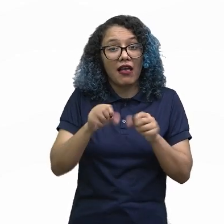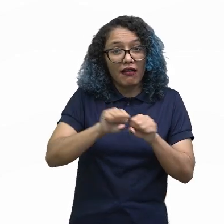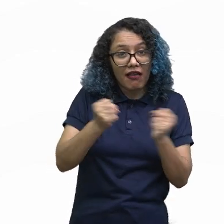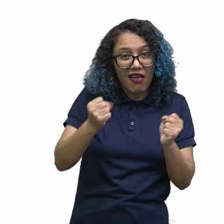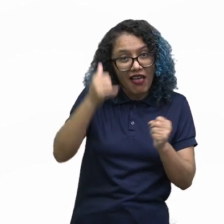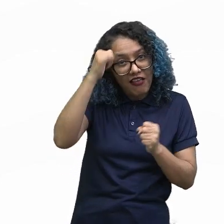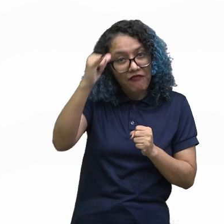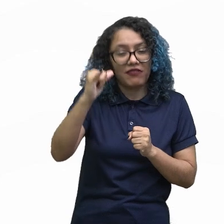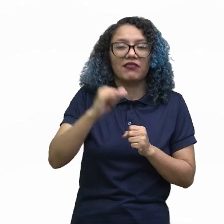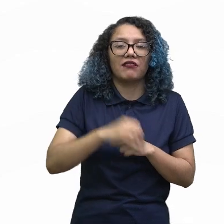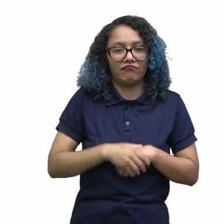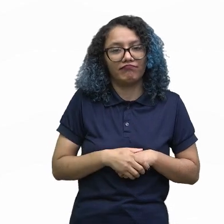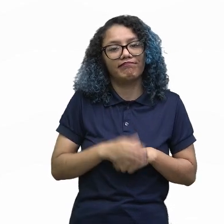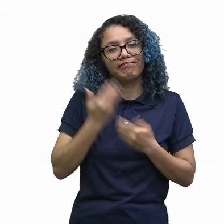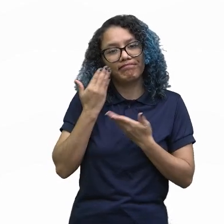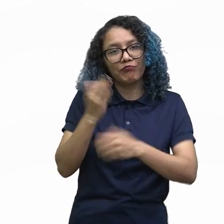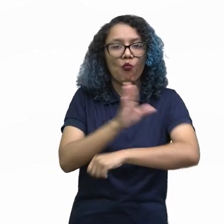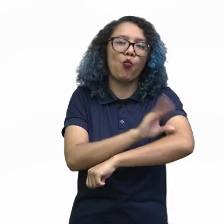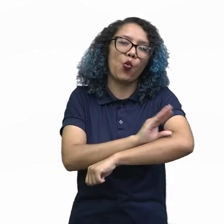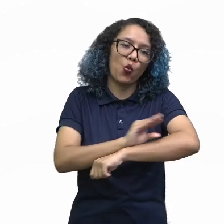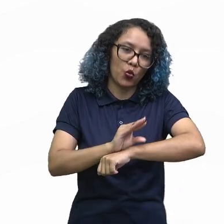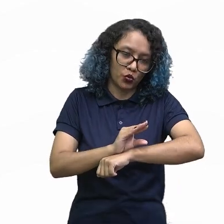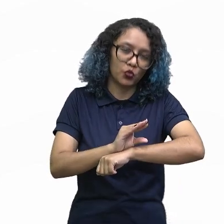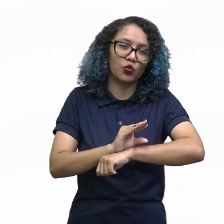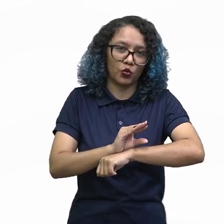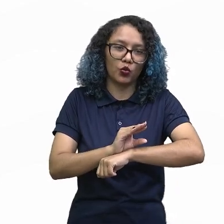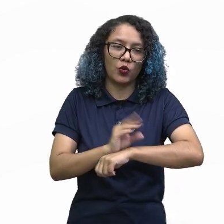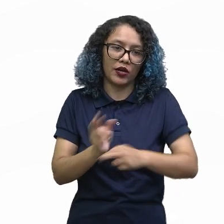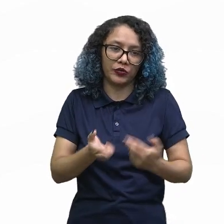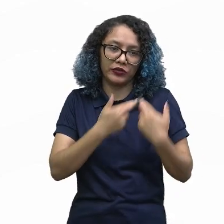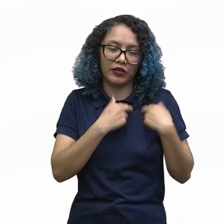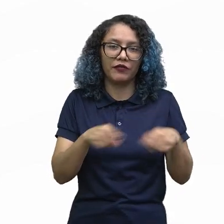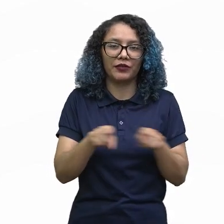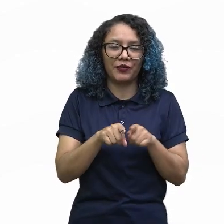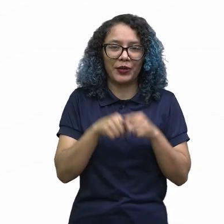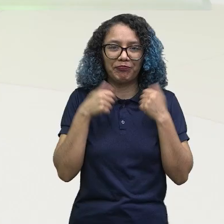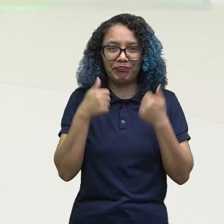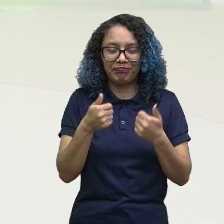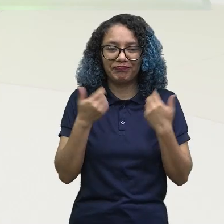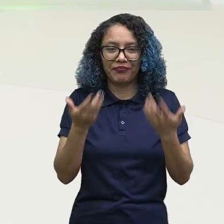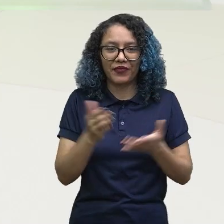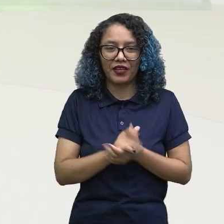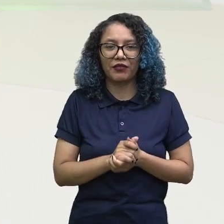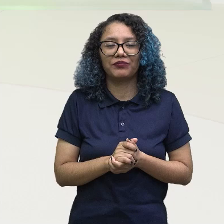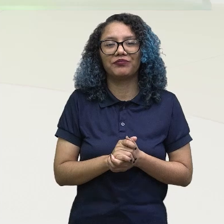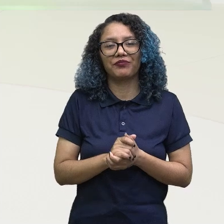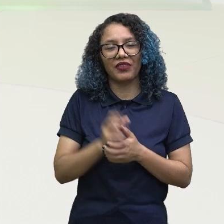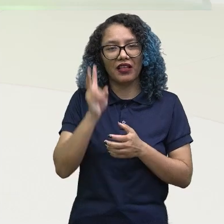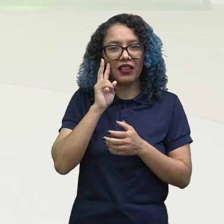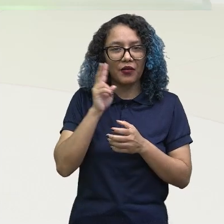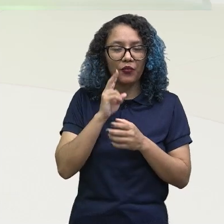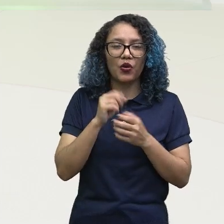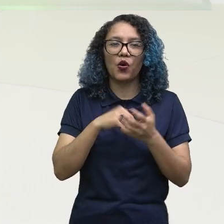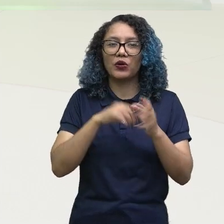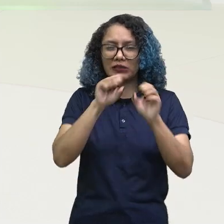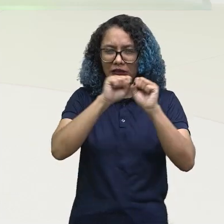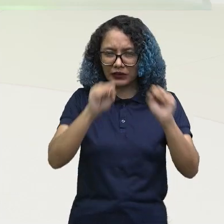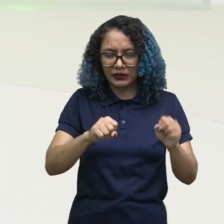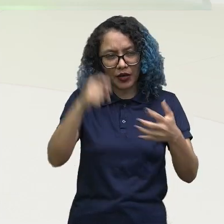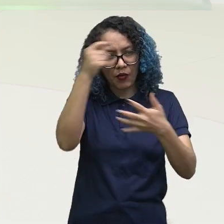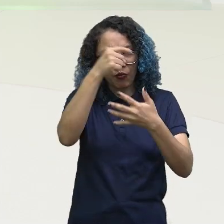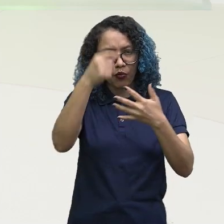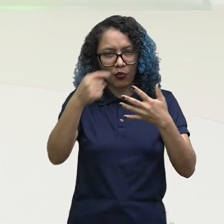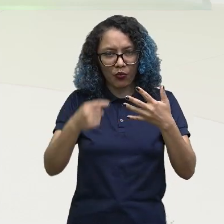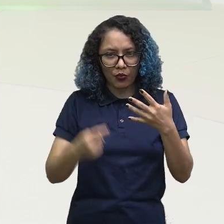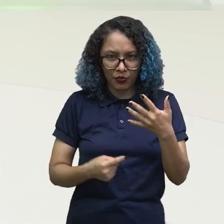Então a gente tem aí os nossos músculos atuando com essa função também, certo? Relembramos aí os nossos sistemas, né? Como a